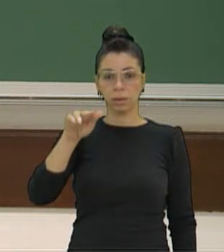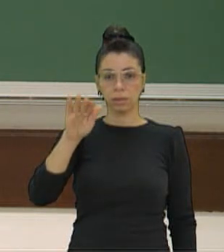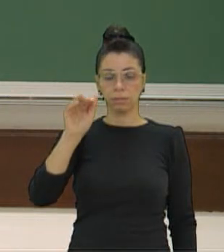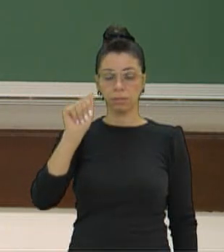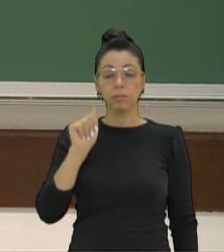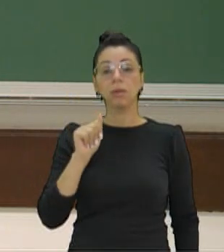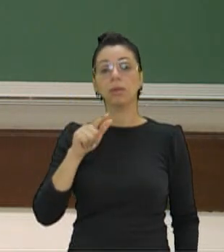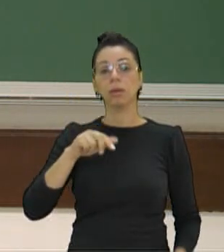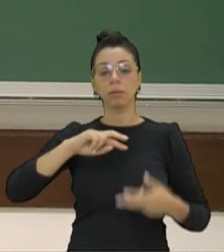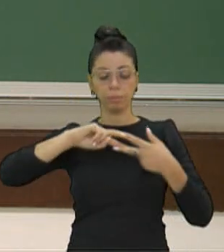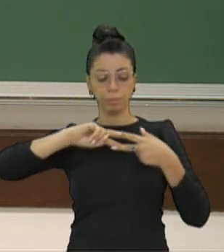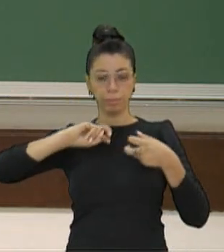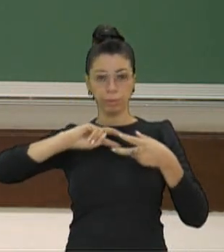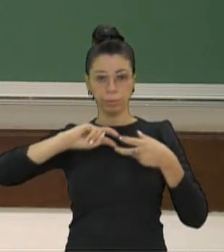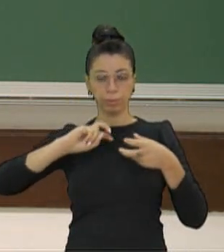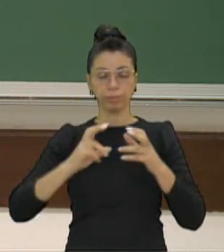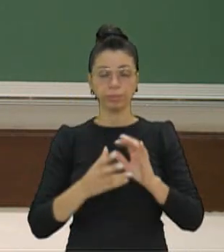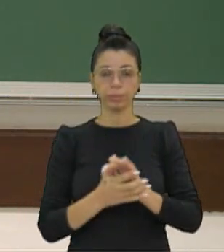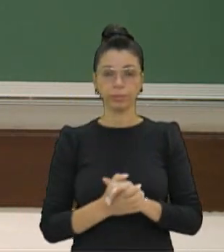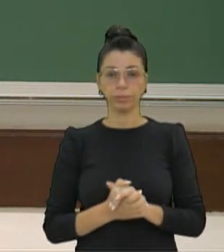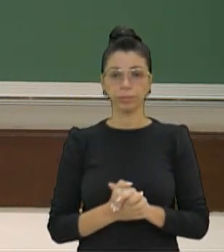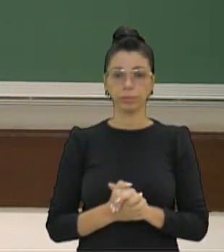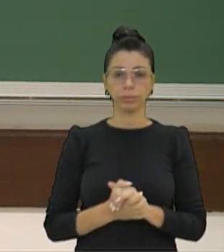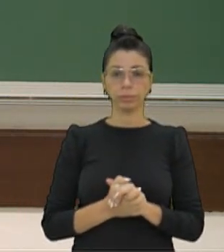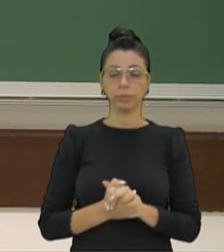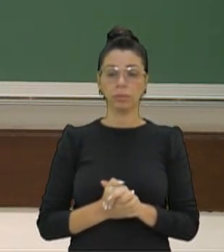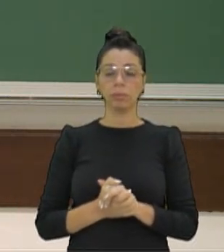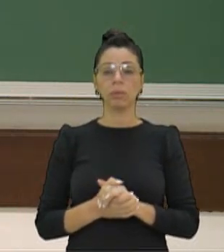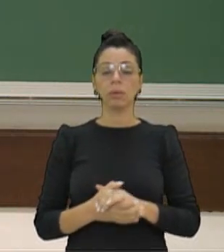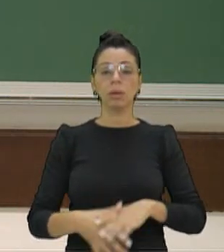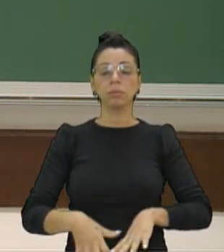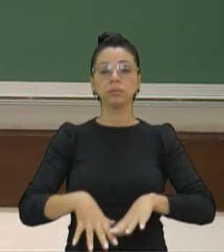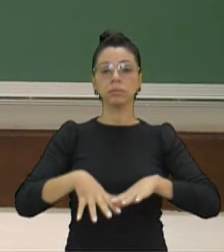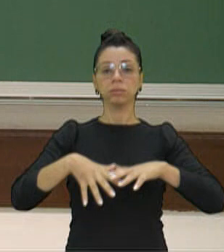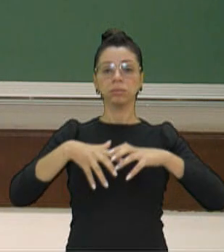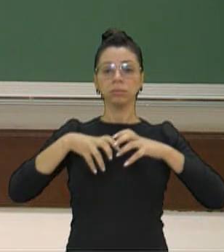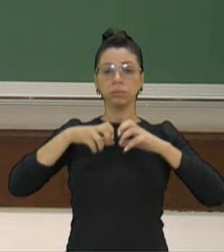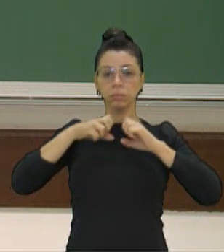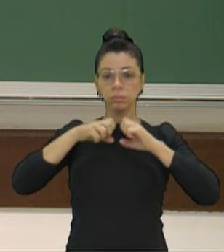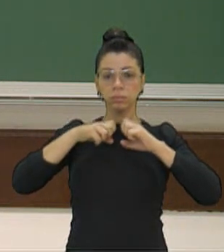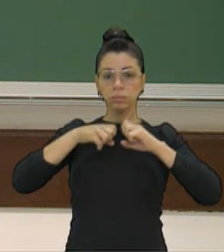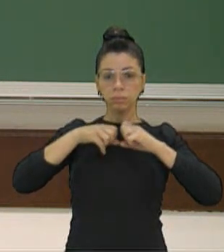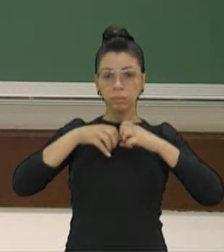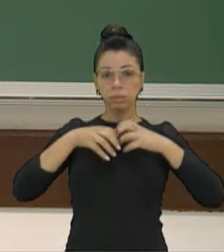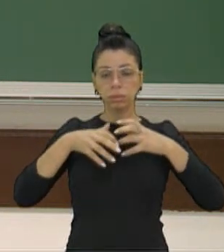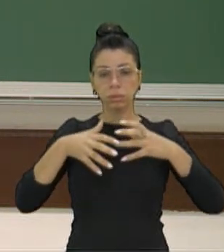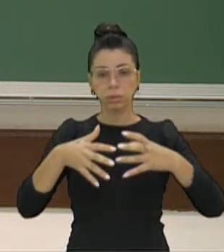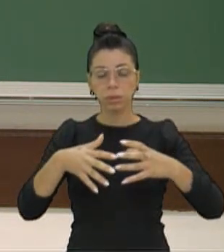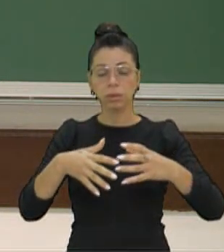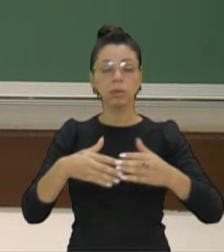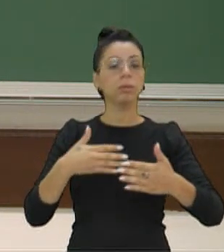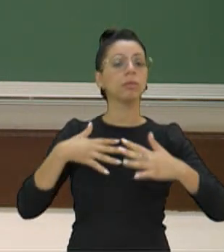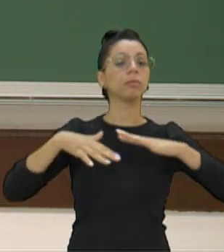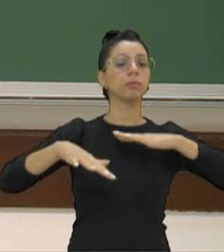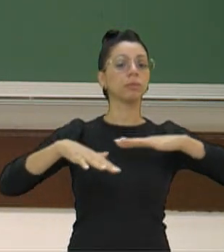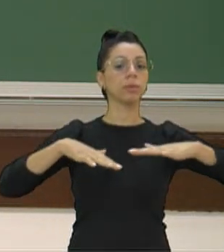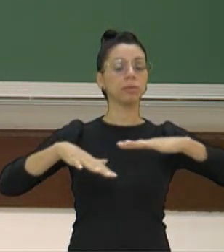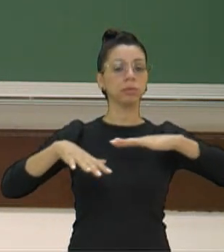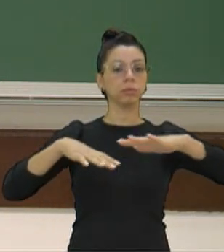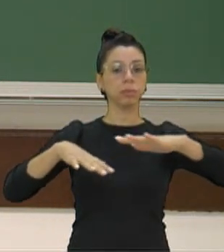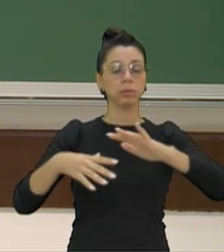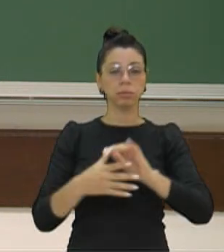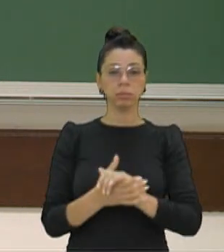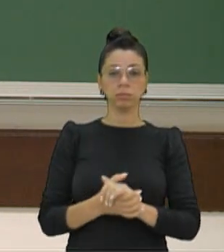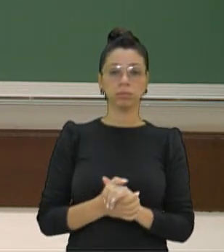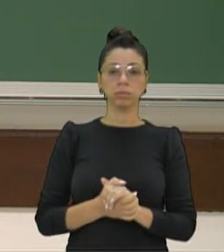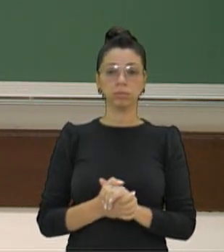gente viu da inspiração e da expiração, os movimentos que acontecem aqui? Então, lembram que na inspiração, a